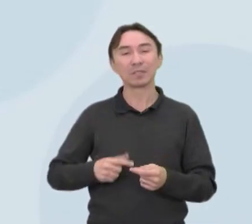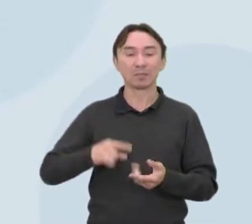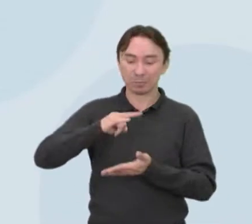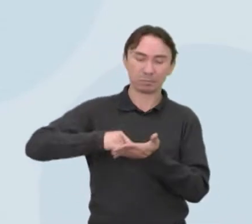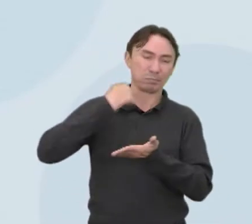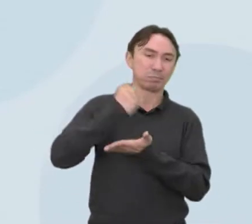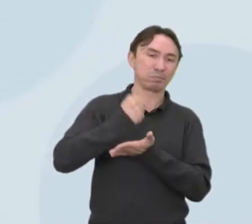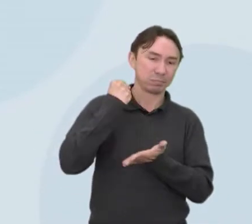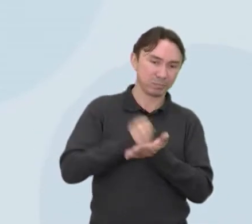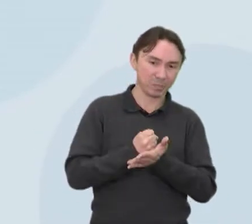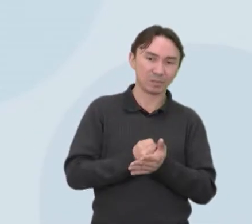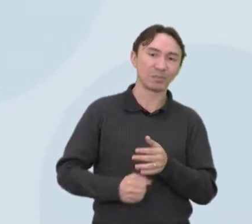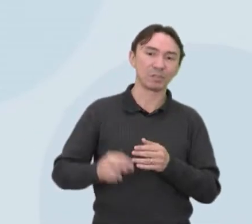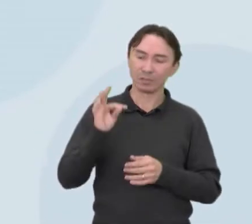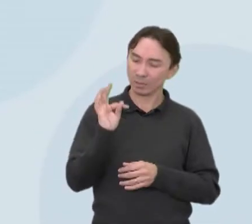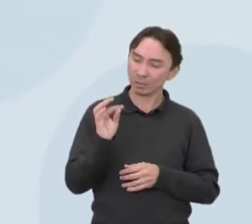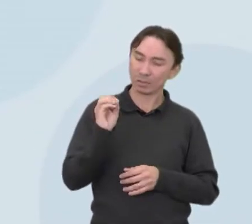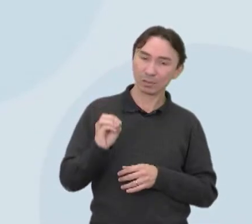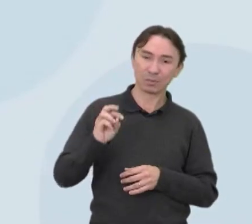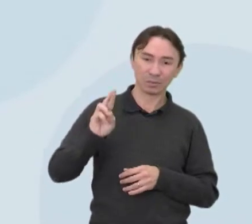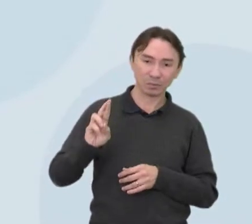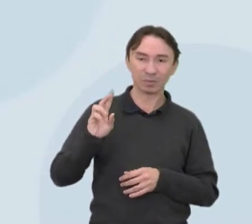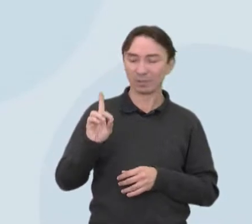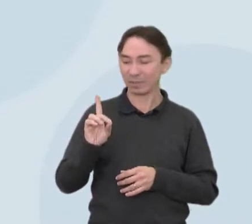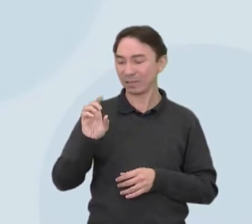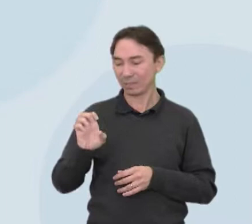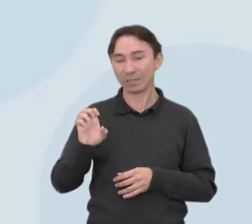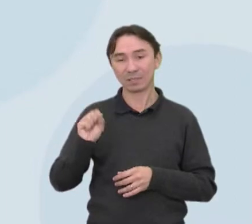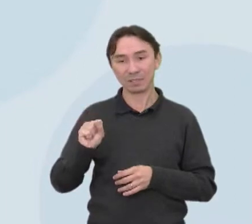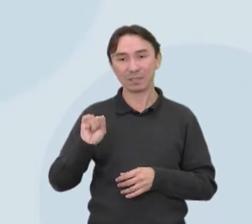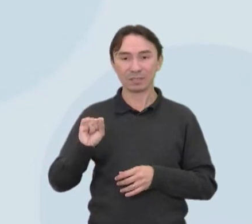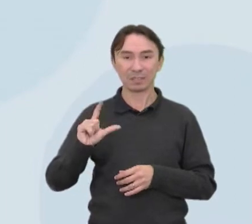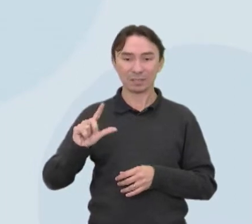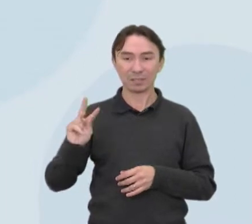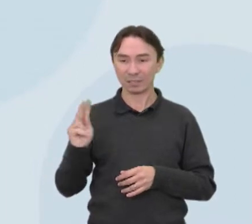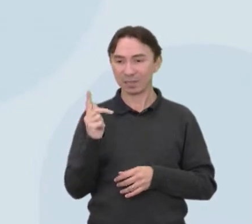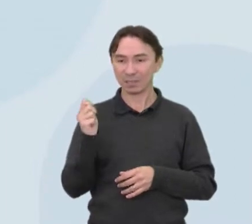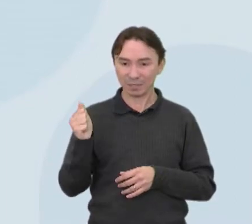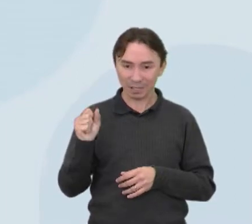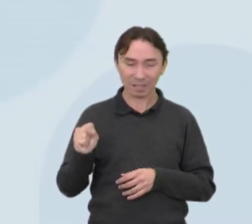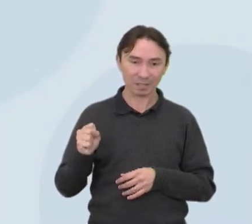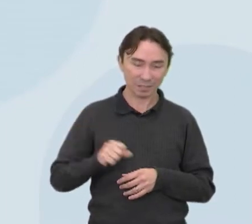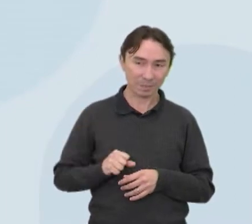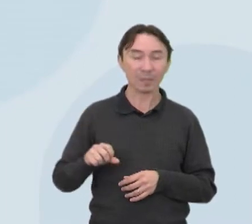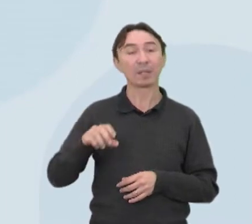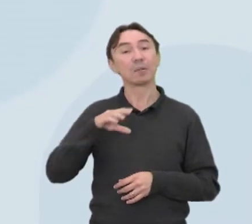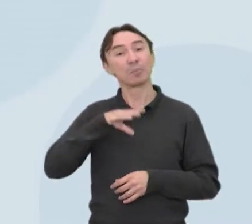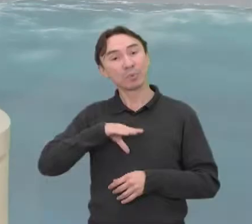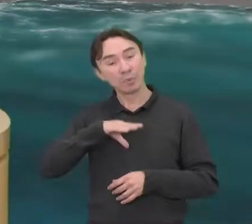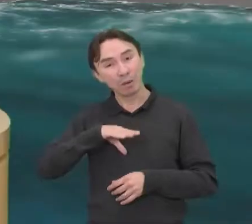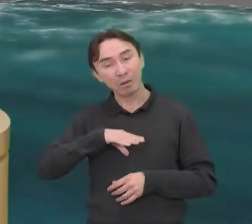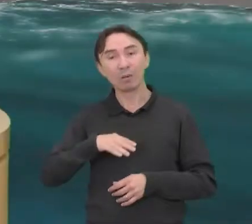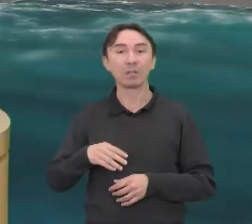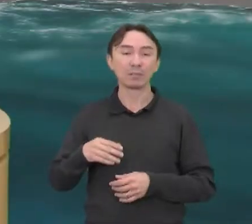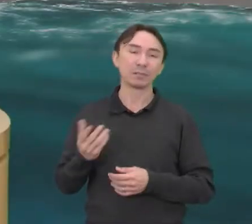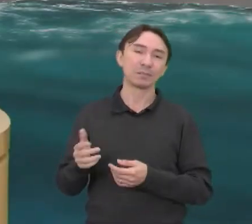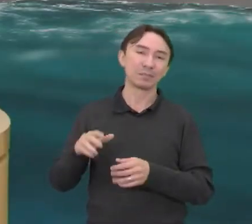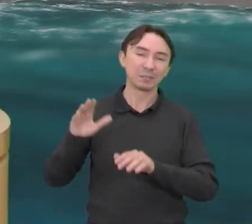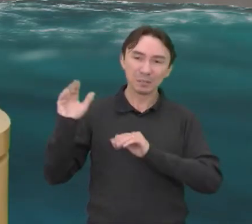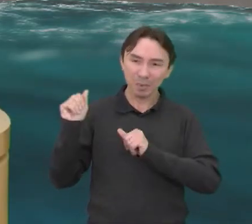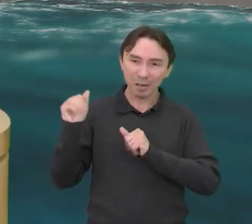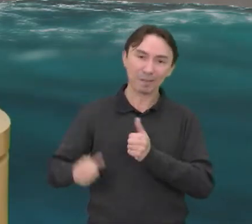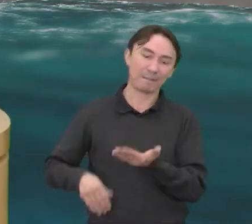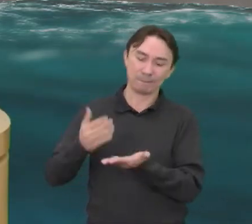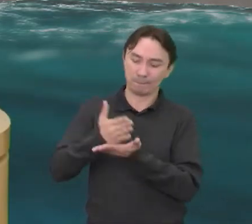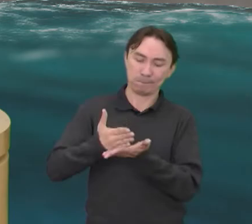1494, dividindo essas terras aí entre Portugal e Espanha, né? Ou seja, somente 2 anos